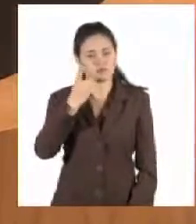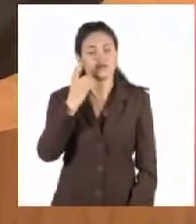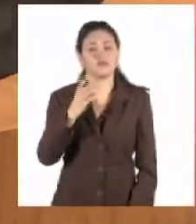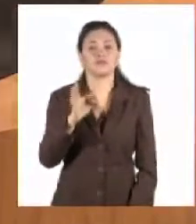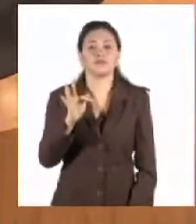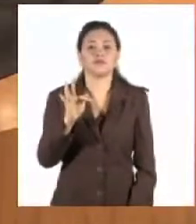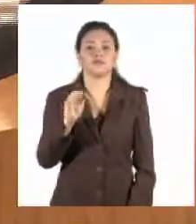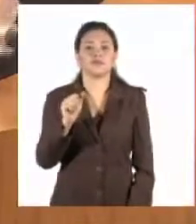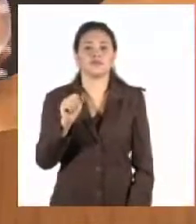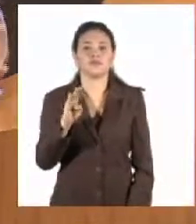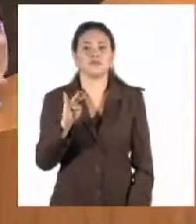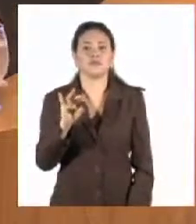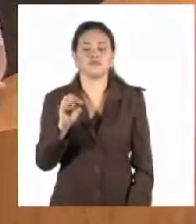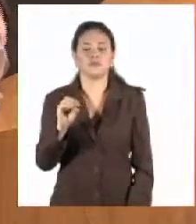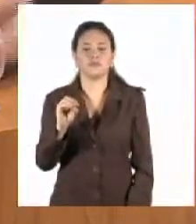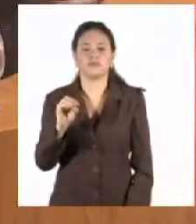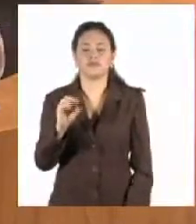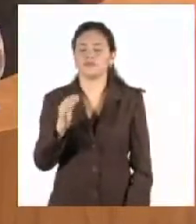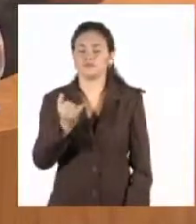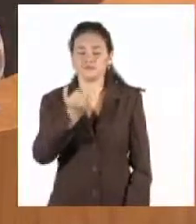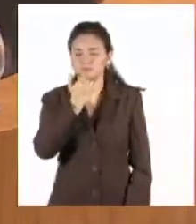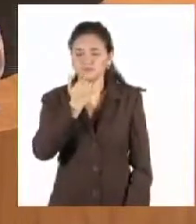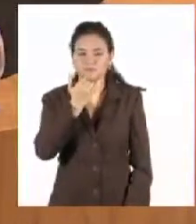Fábio Macedo, ou deputado...